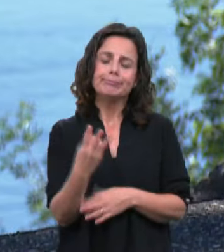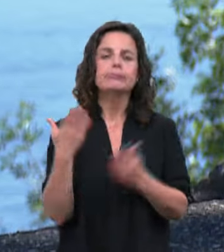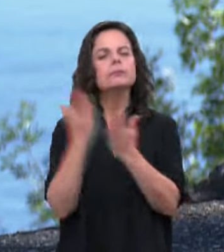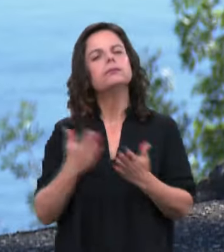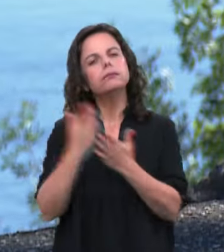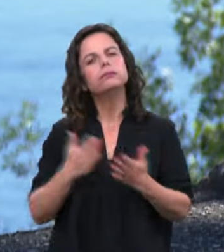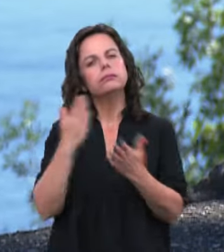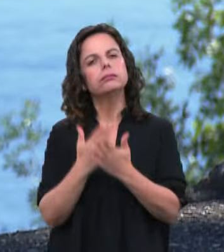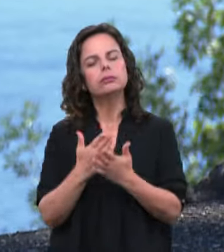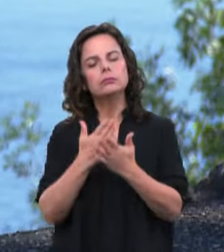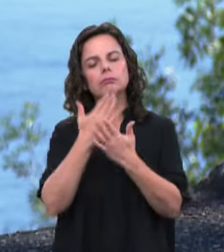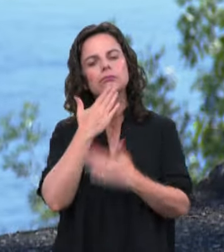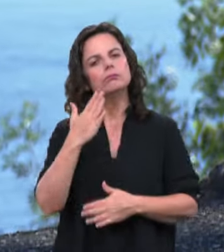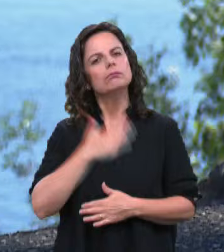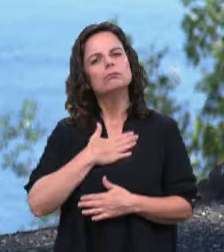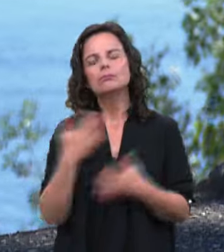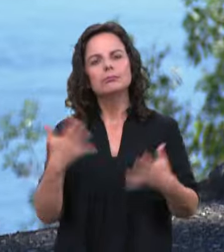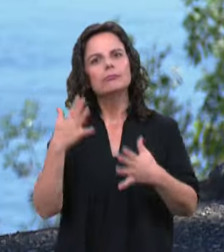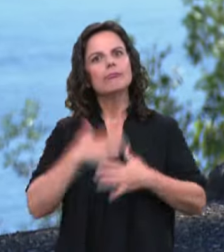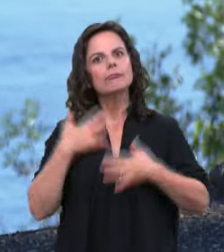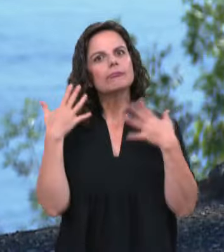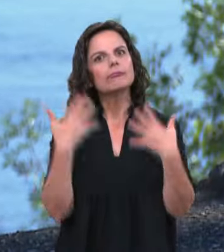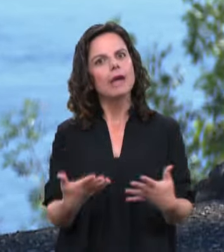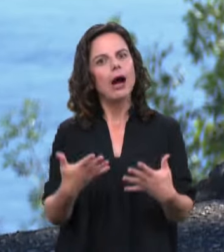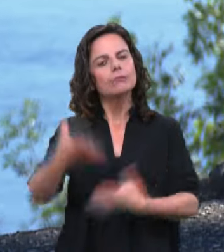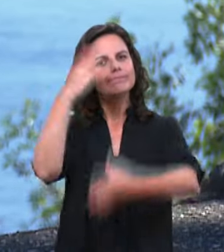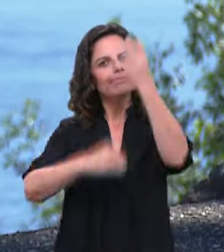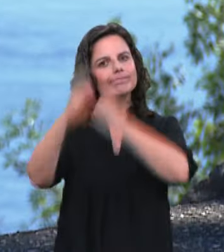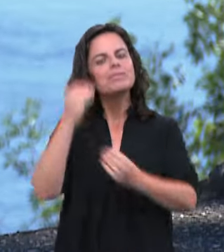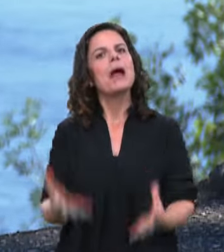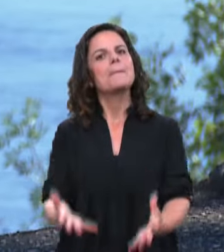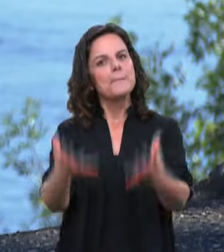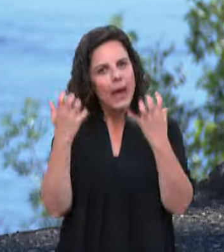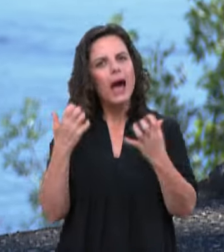3 anos incutiu em mim de facto a vontade de continuar a aprender.